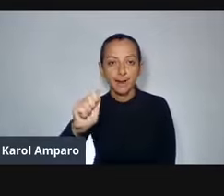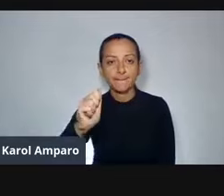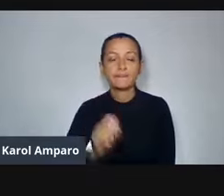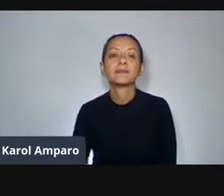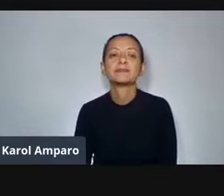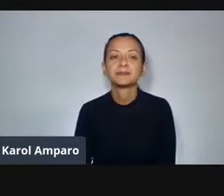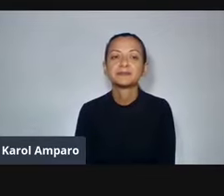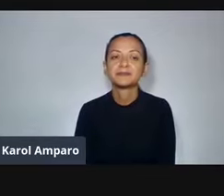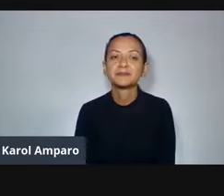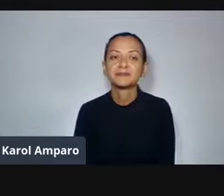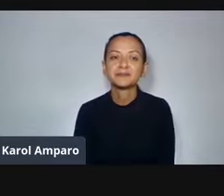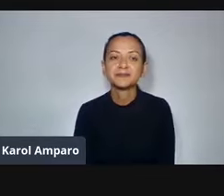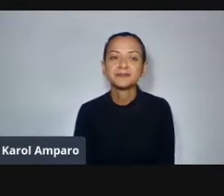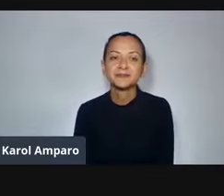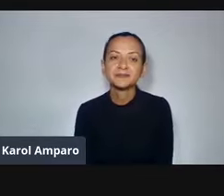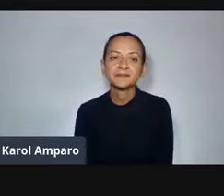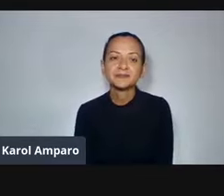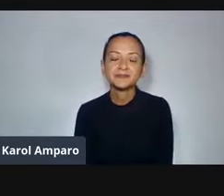Isso.